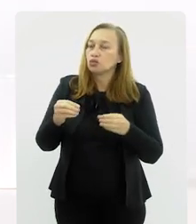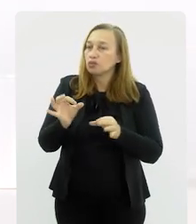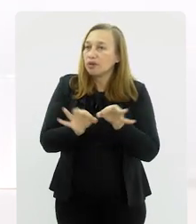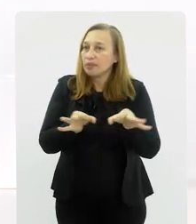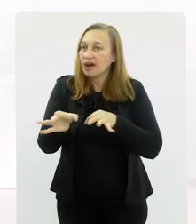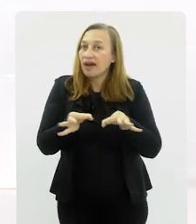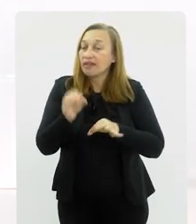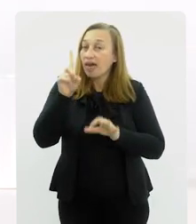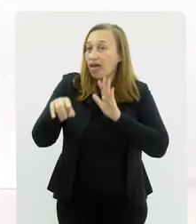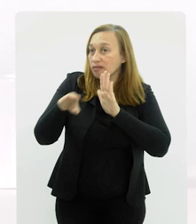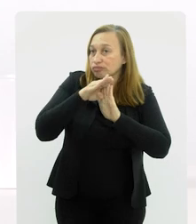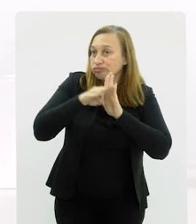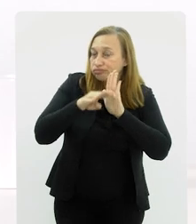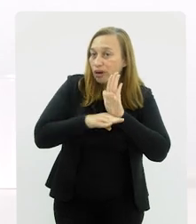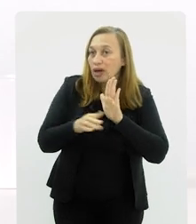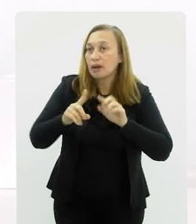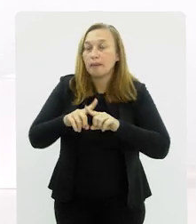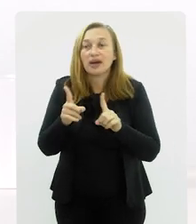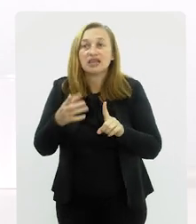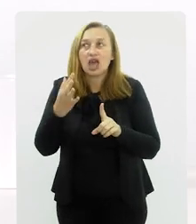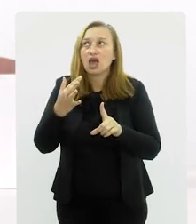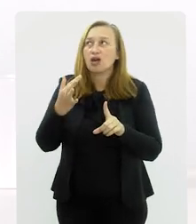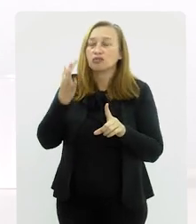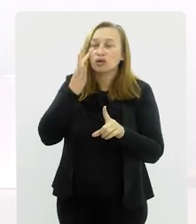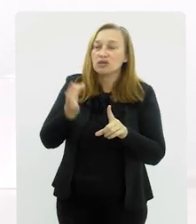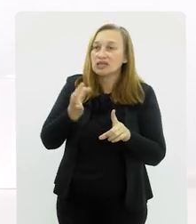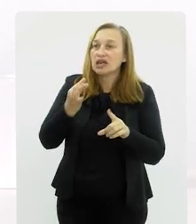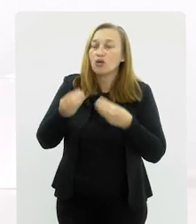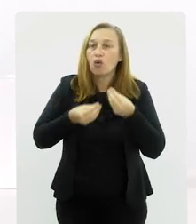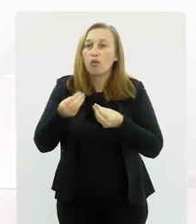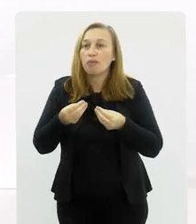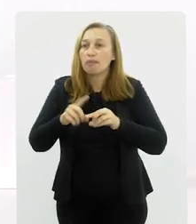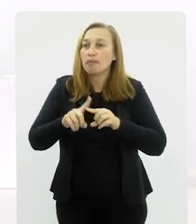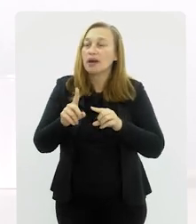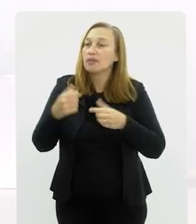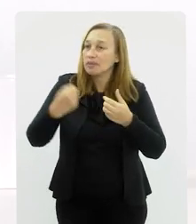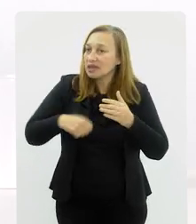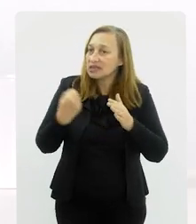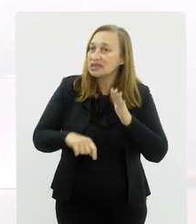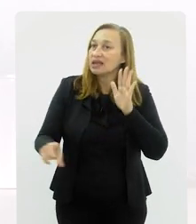a programação. Só que eu sempre fui a favor, eu não sei porquê, eu acho que tinha que ser lei.